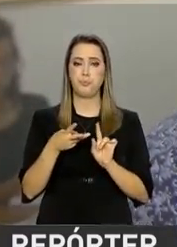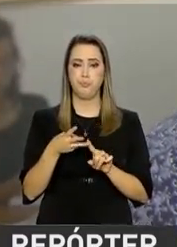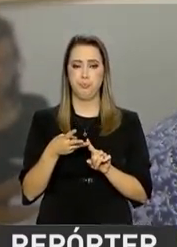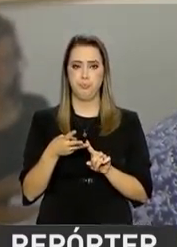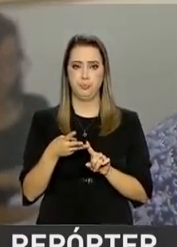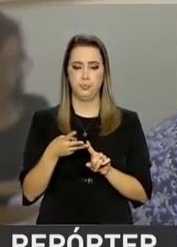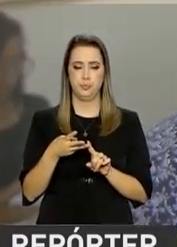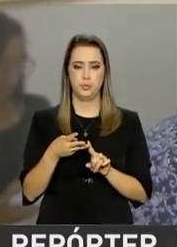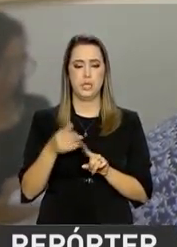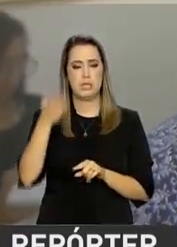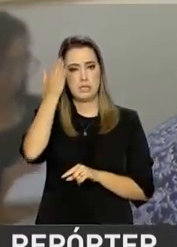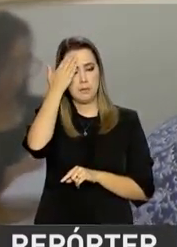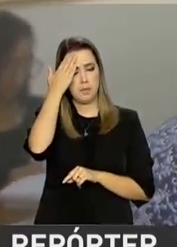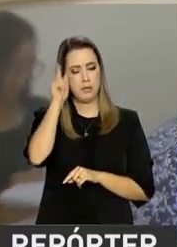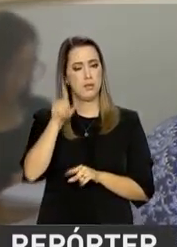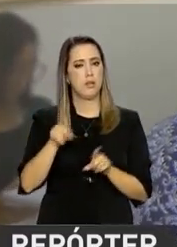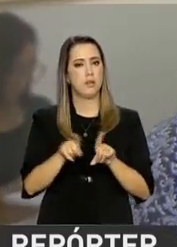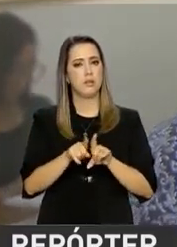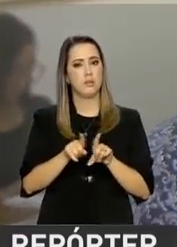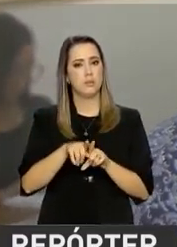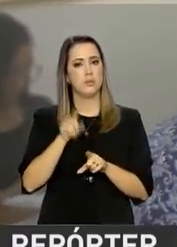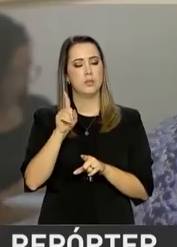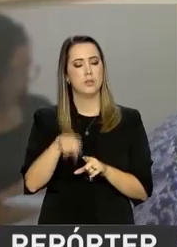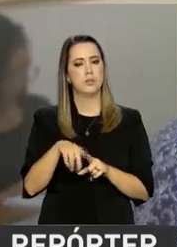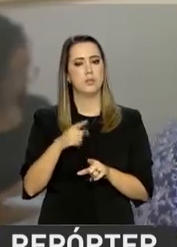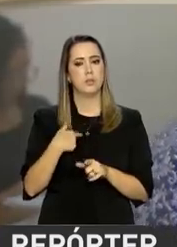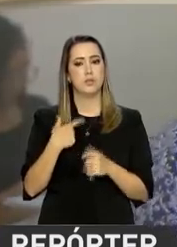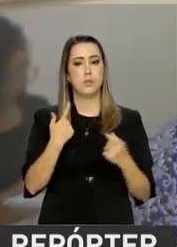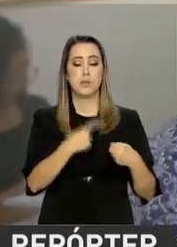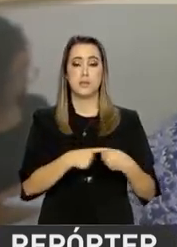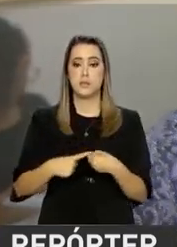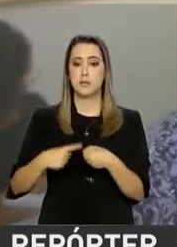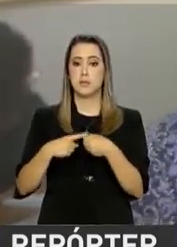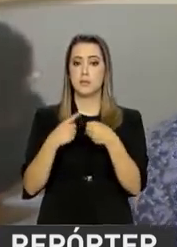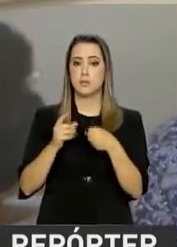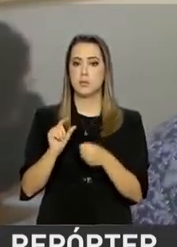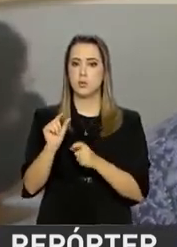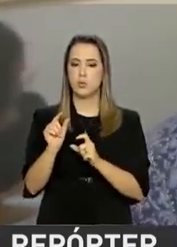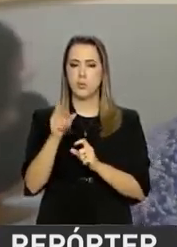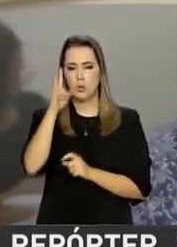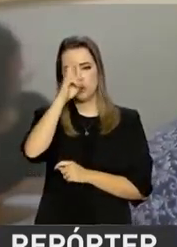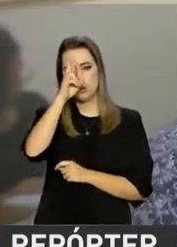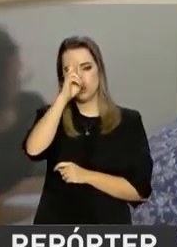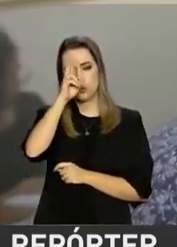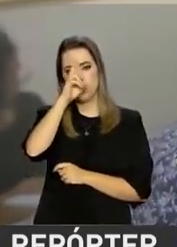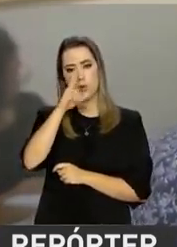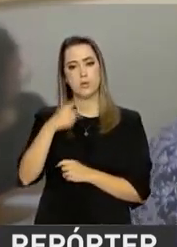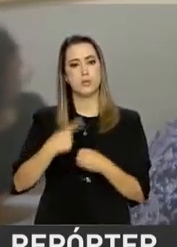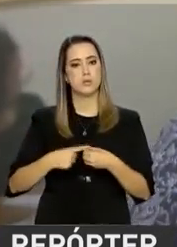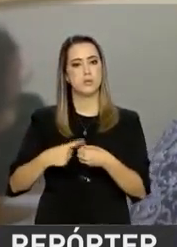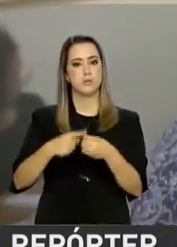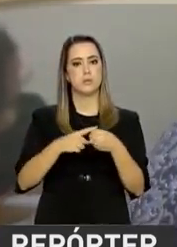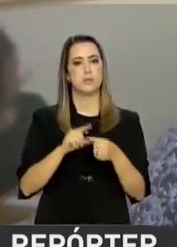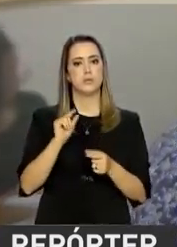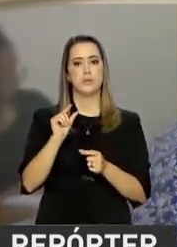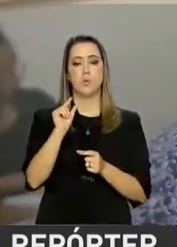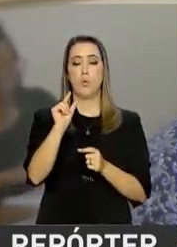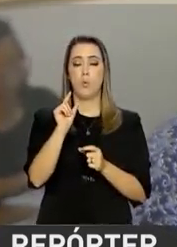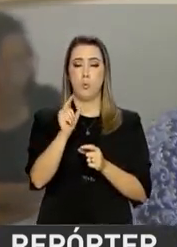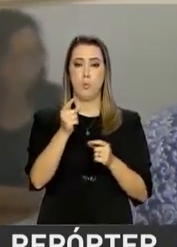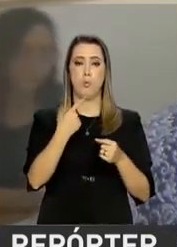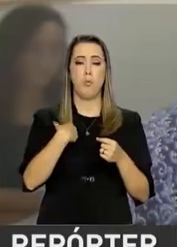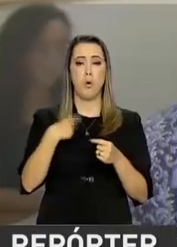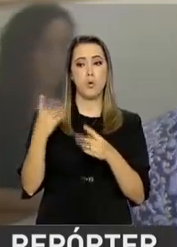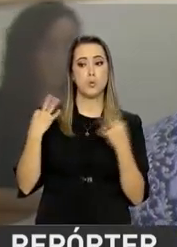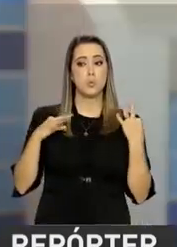também têm que saber da orientações sobre a cidade, um pouco sobre a história da cidade, um pouco sobre os pontos turísticos,